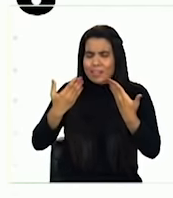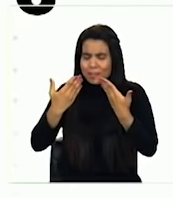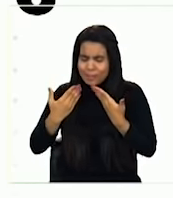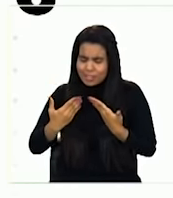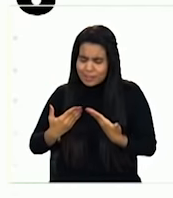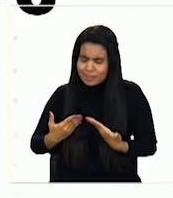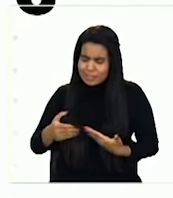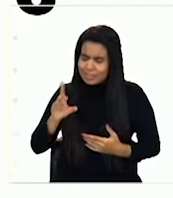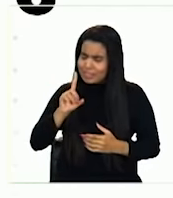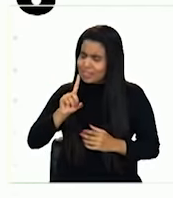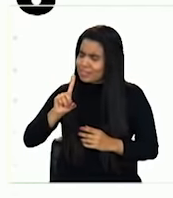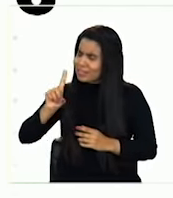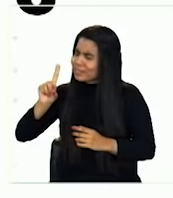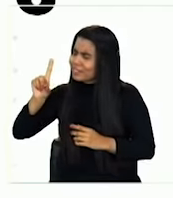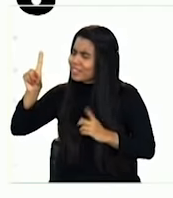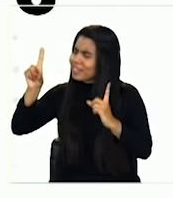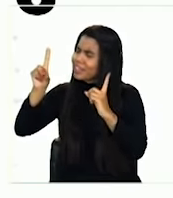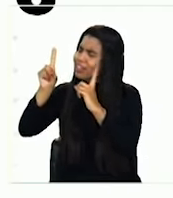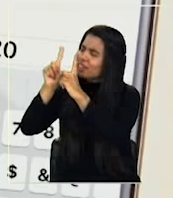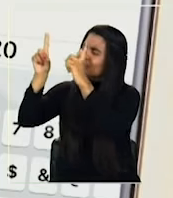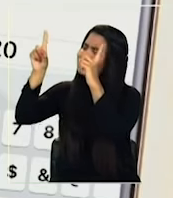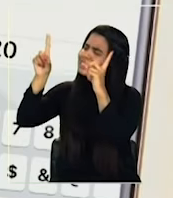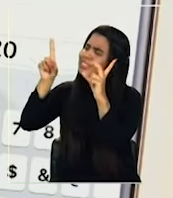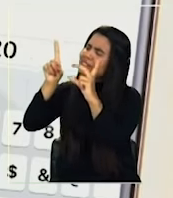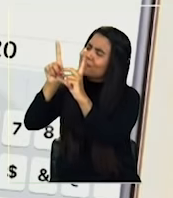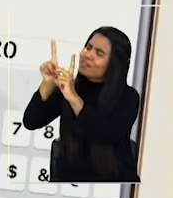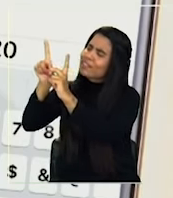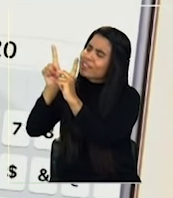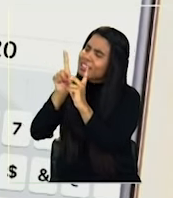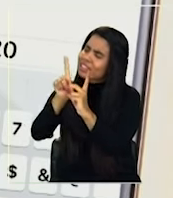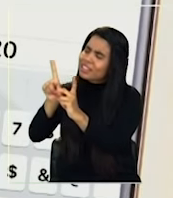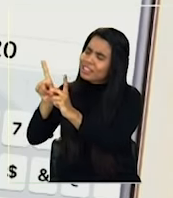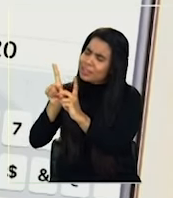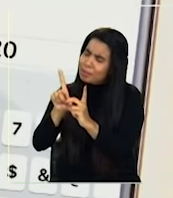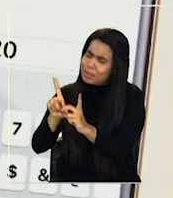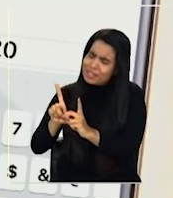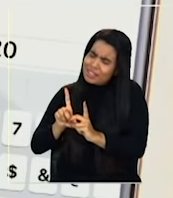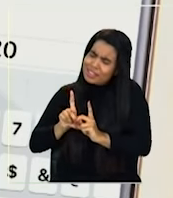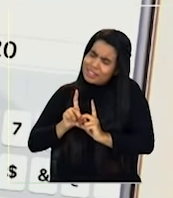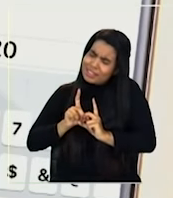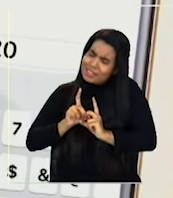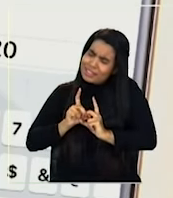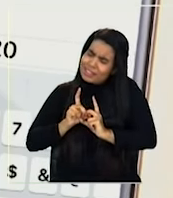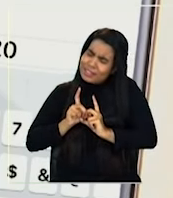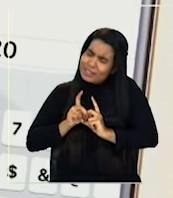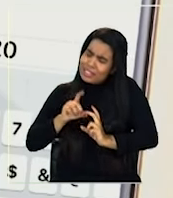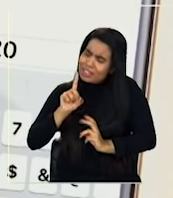Eu encontrei teus altares, Senhor, Rei meu.